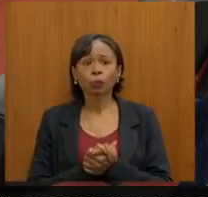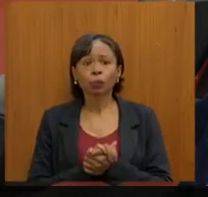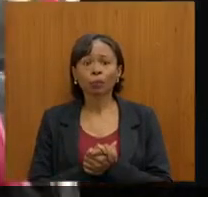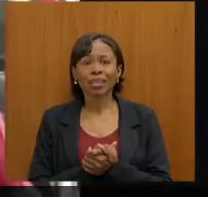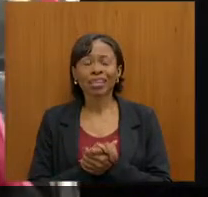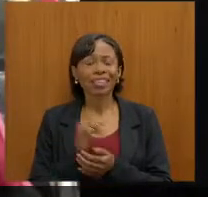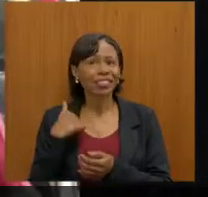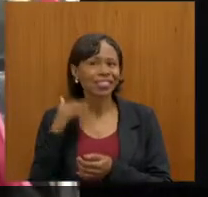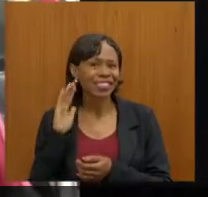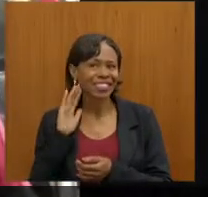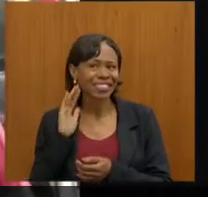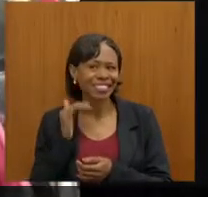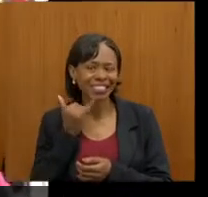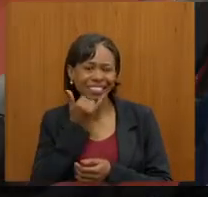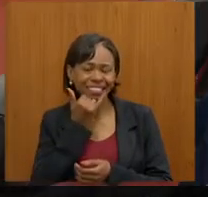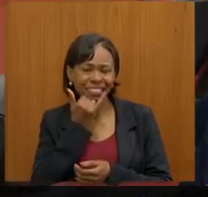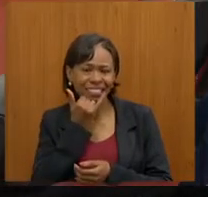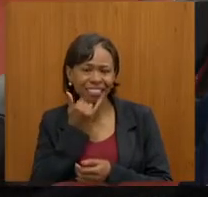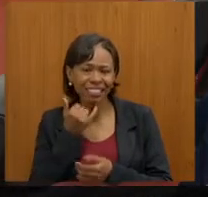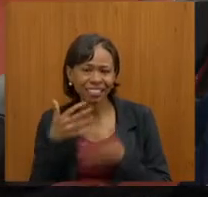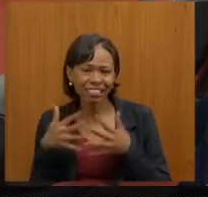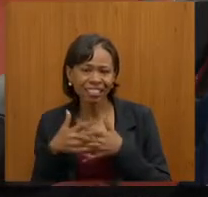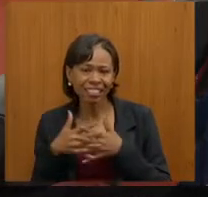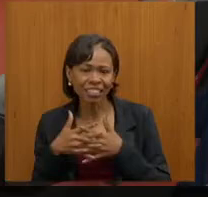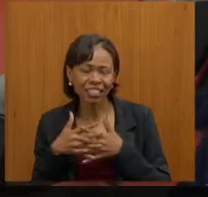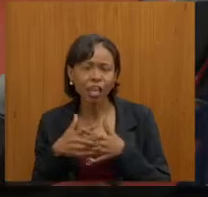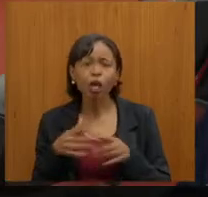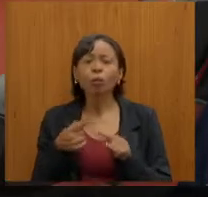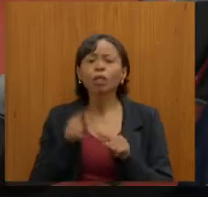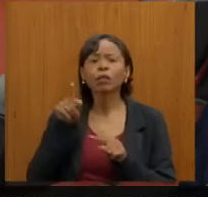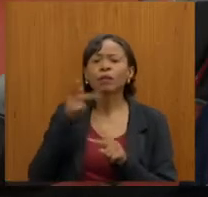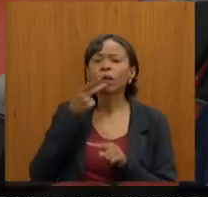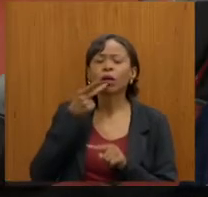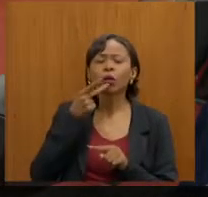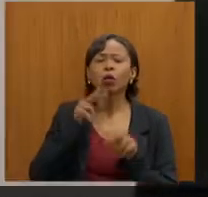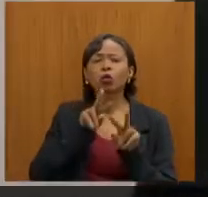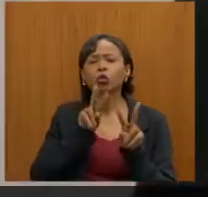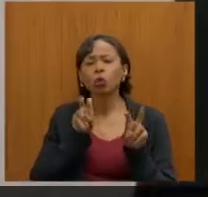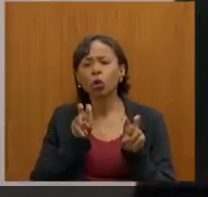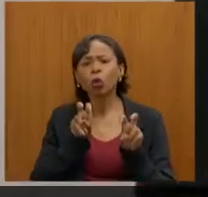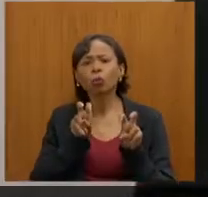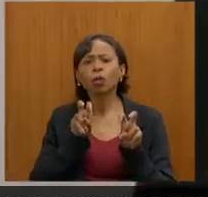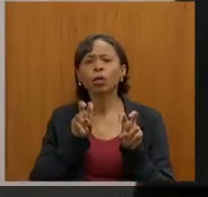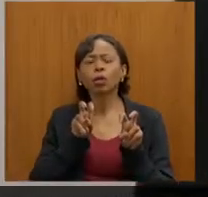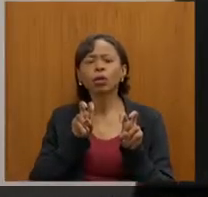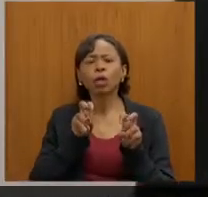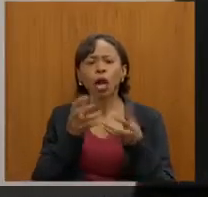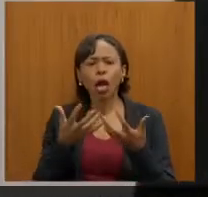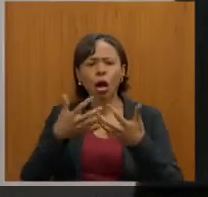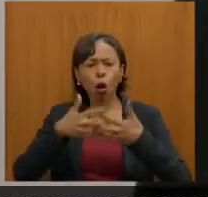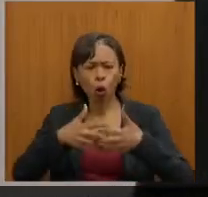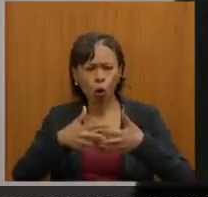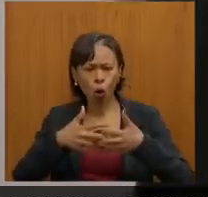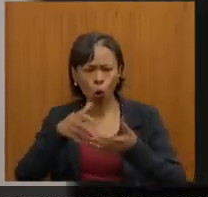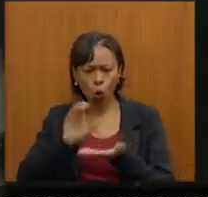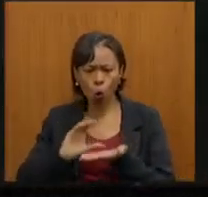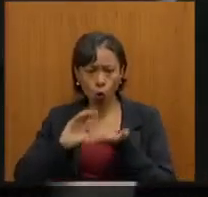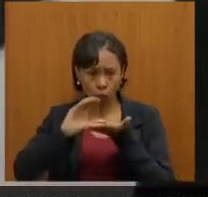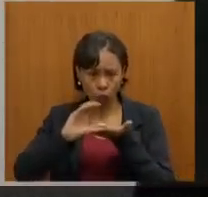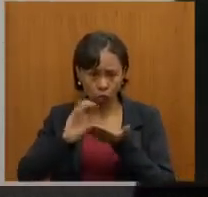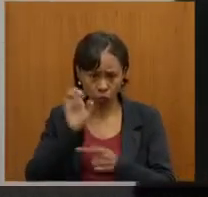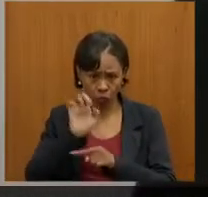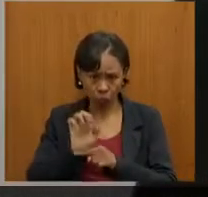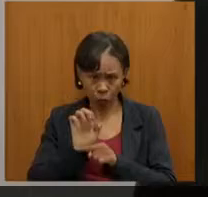Desculpa é Nossa você falou sobre a recomposição o ativação do Conselho Estadual